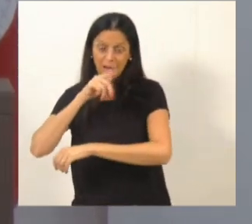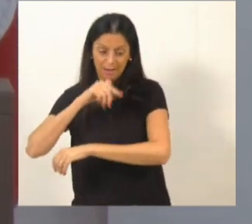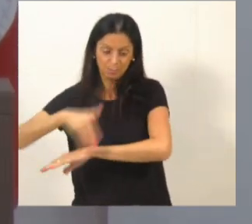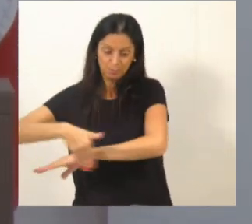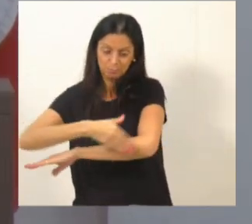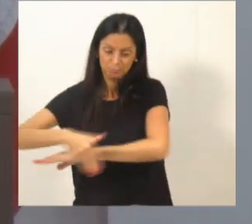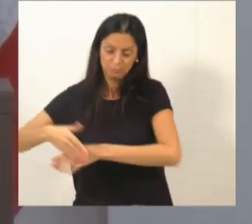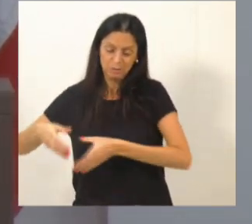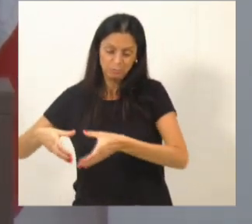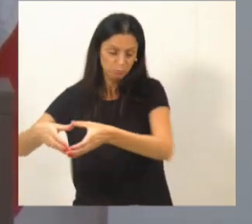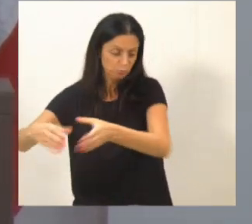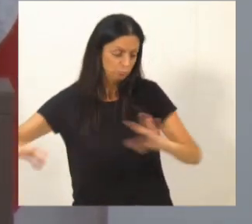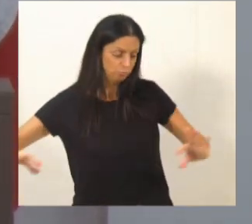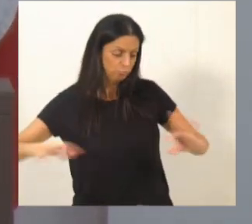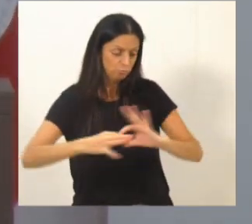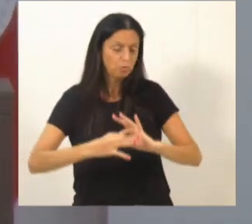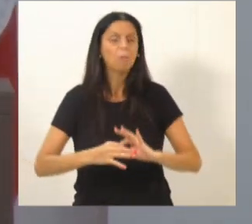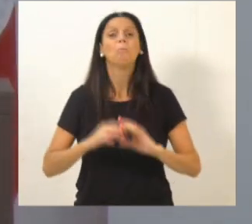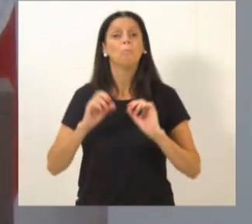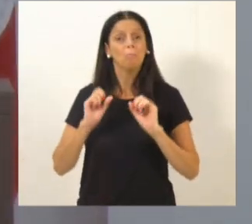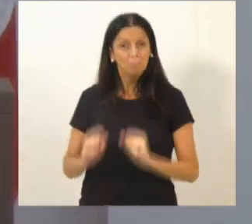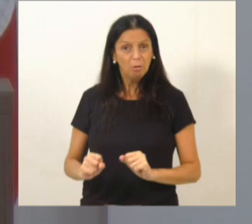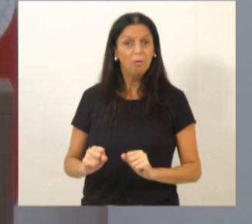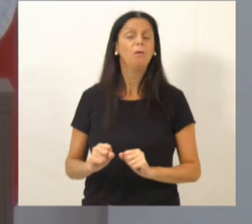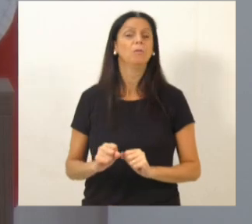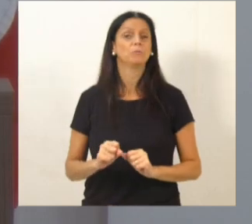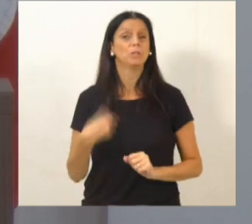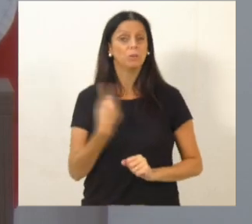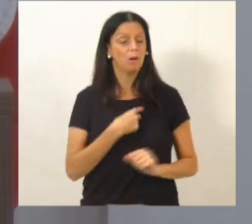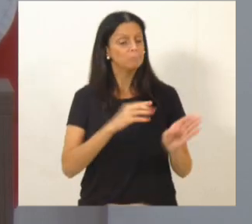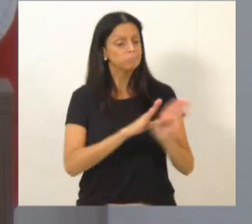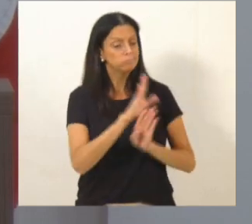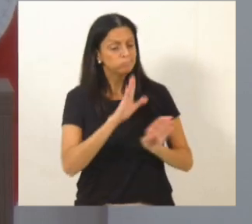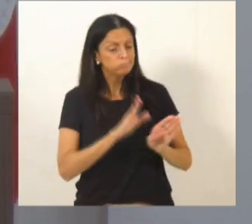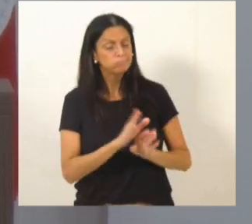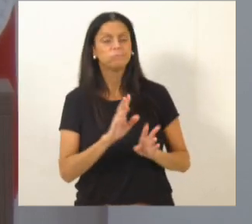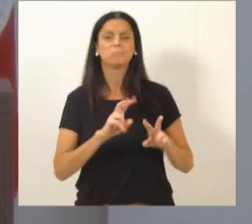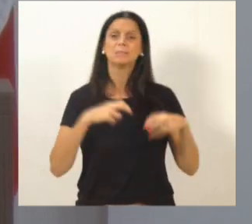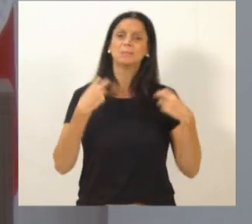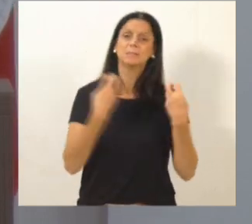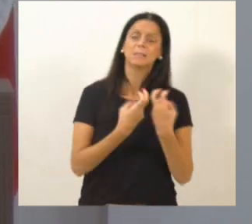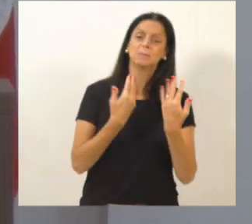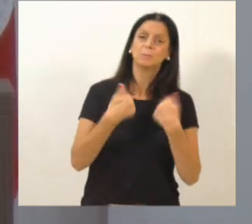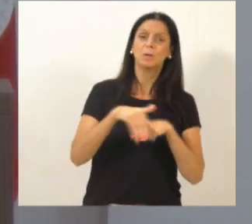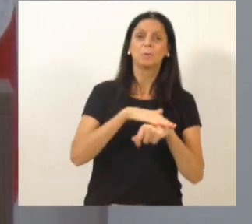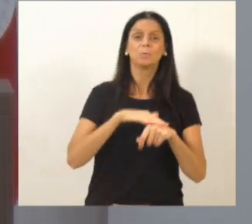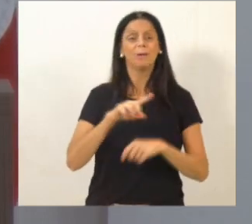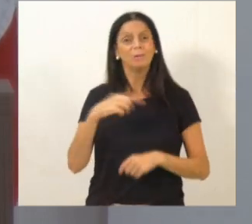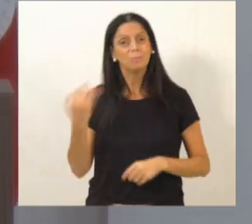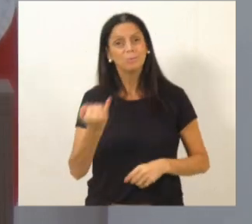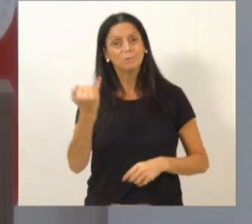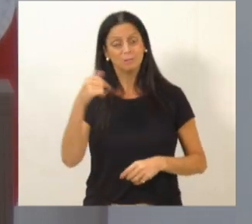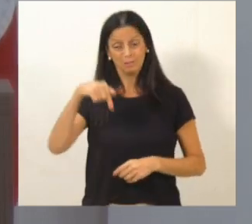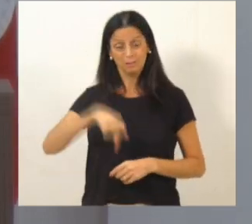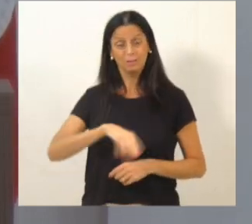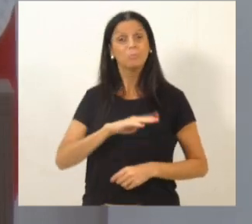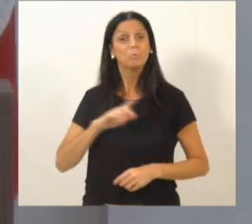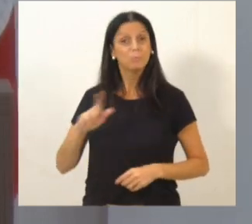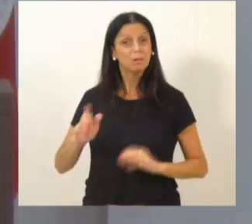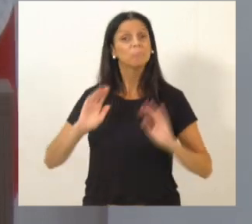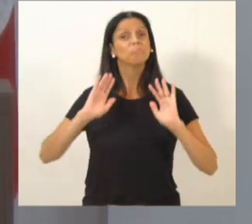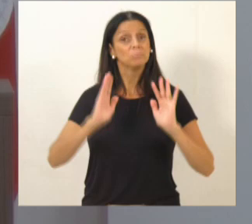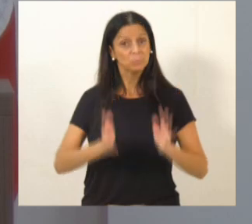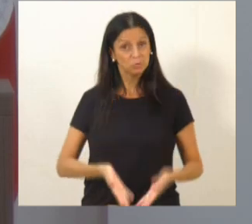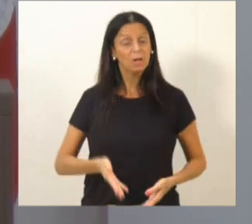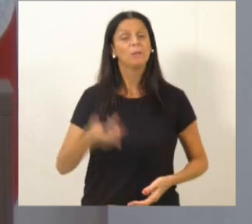vizinhos, mas até chamar os caras para conversar, olha, vamos deixar... Porque isso é importante. E isso em Blumenau tem dado um